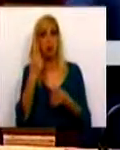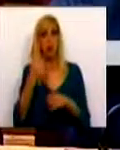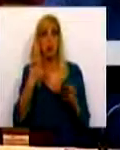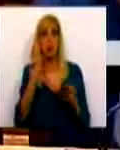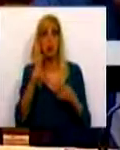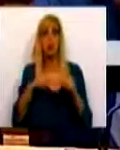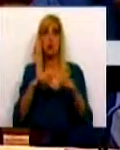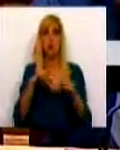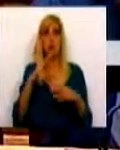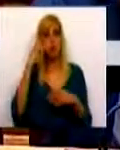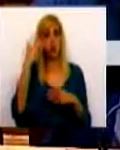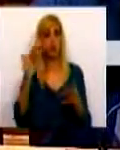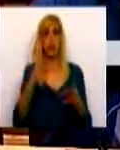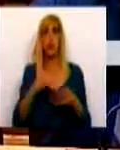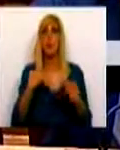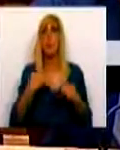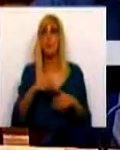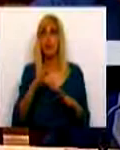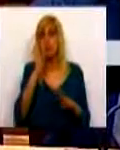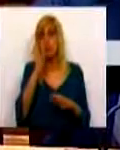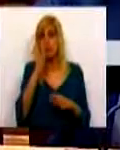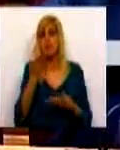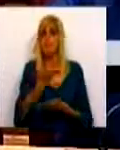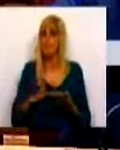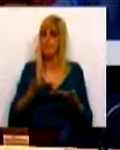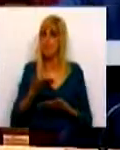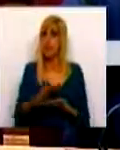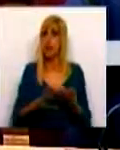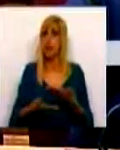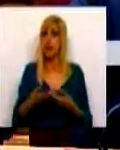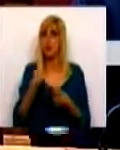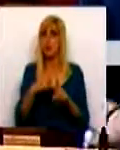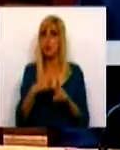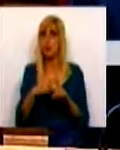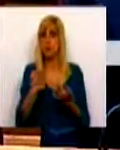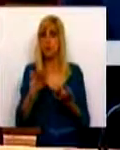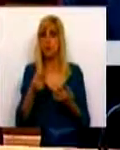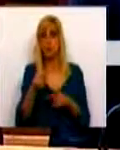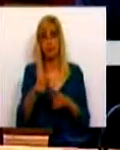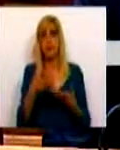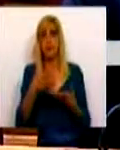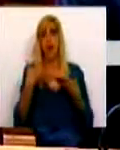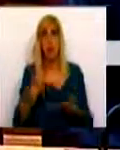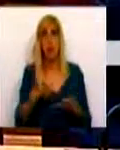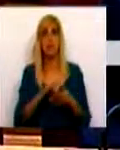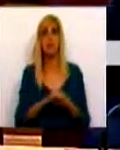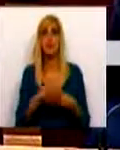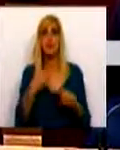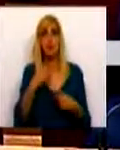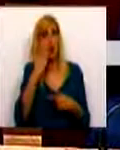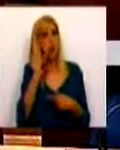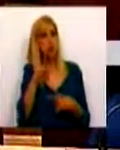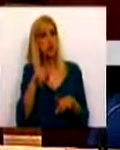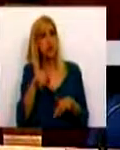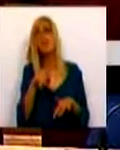futuro. Mas se tivermos que partilhar os êxitos e os êxitos atuais, eu acho que